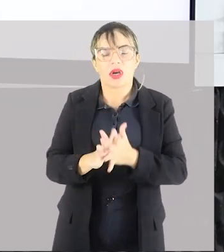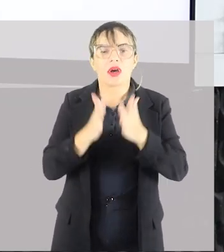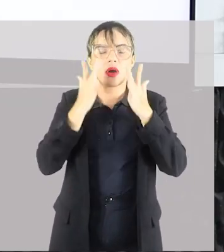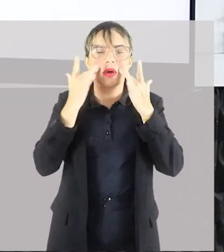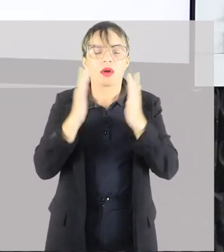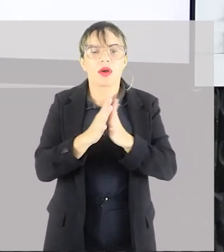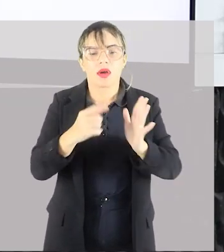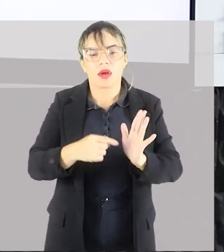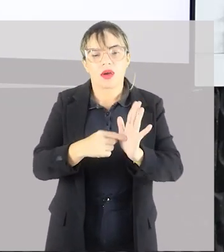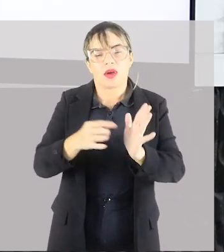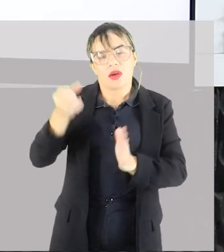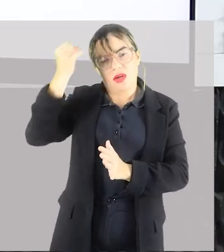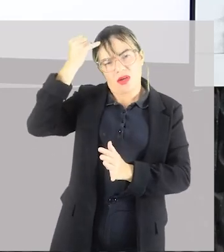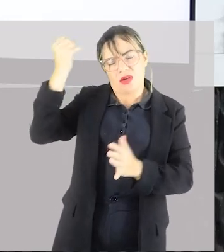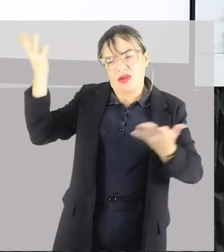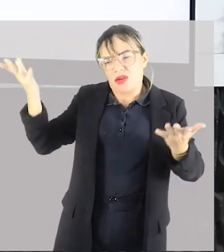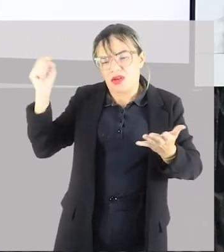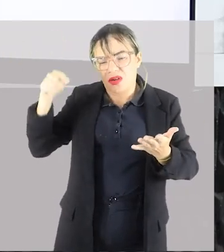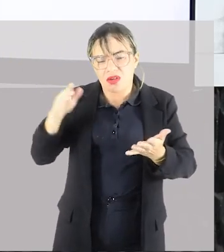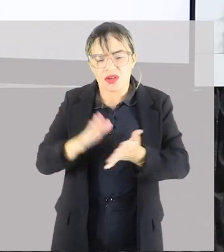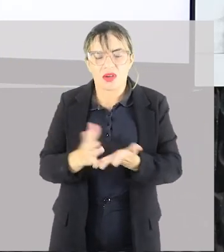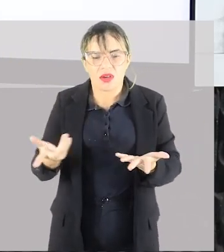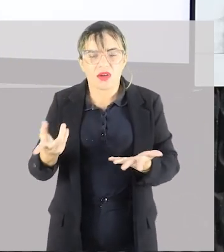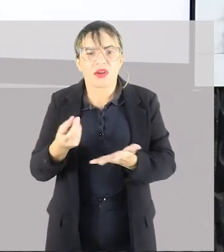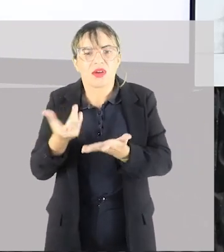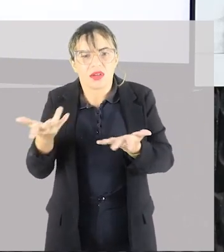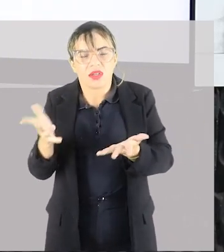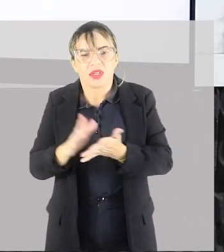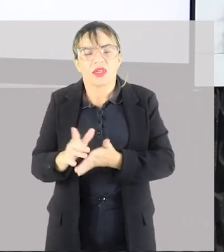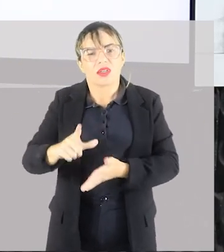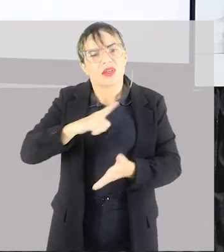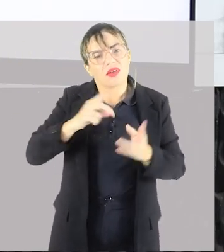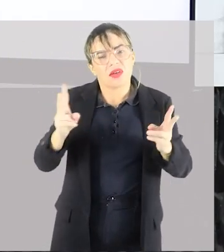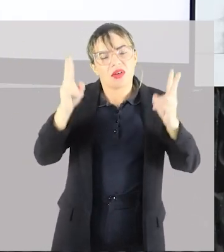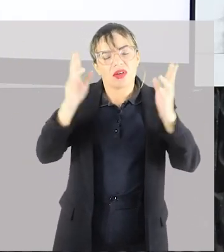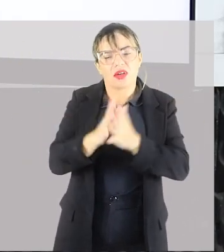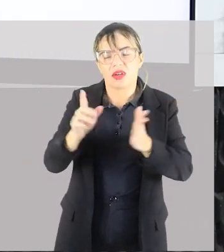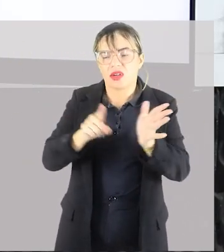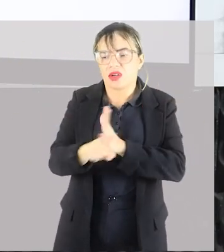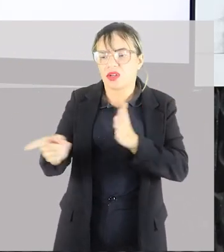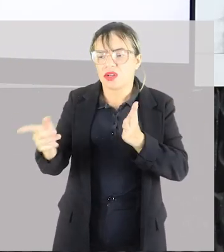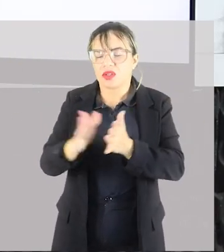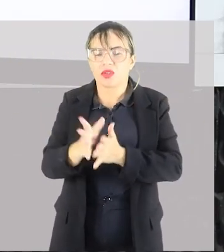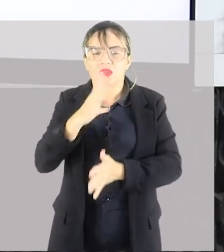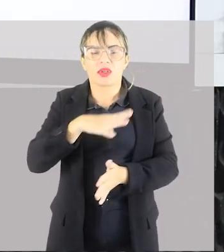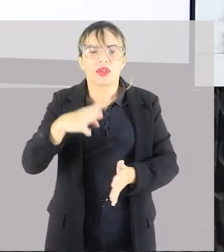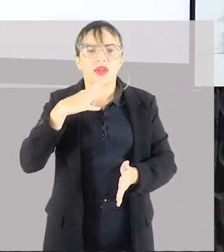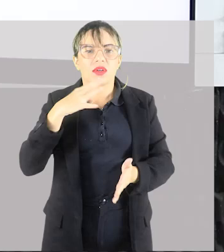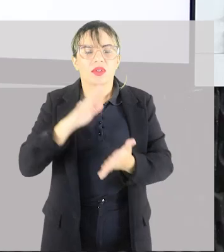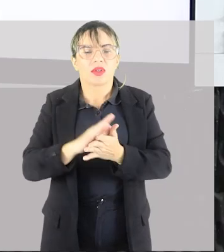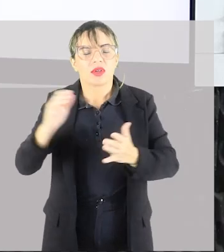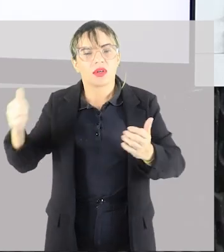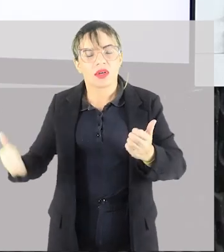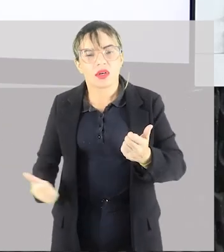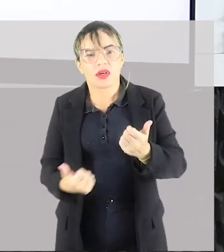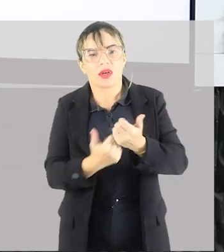pronta. E a minha ideia, ela não pesa? Porque em outras áreas, o teu conhecimento, a tua assessoria, né, a tua